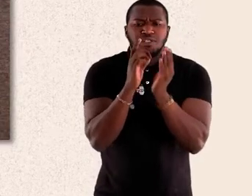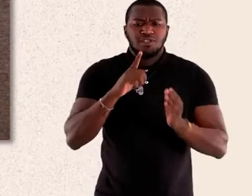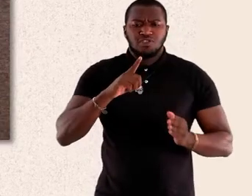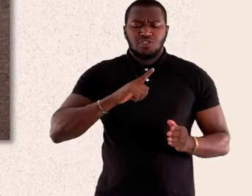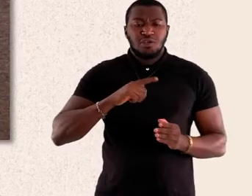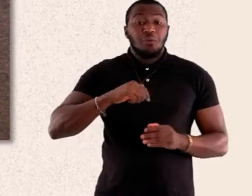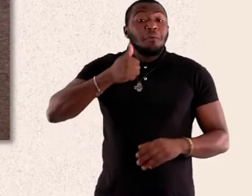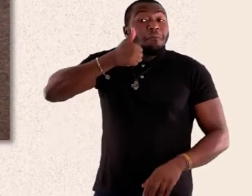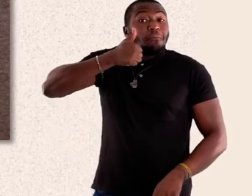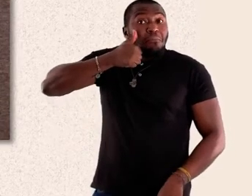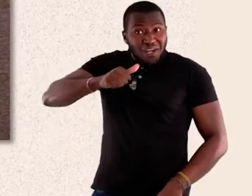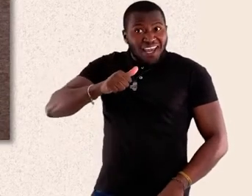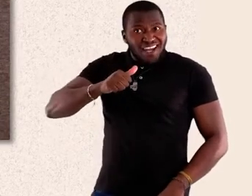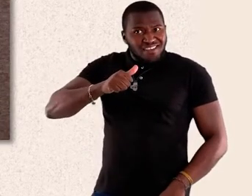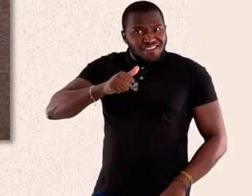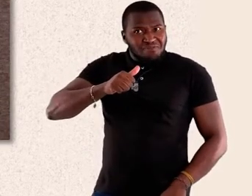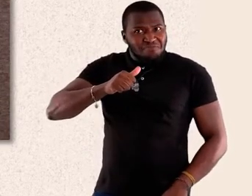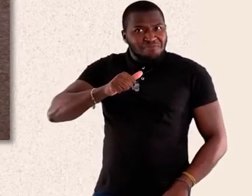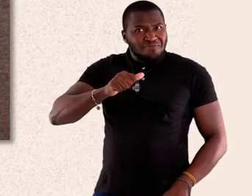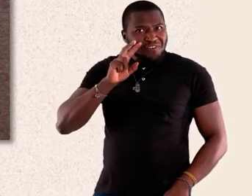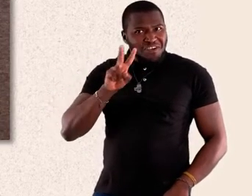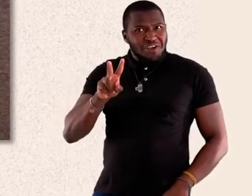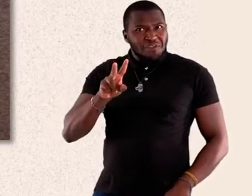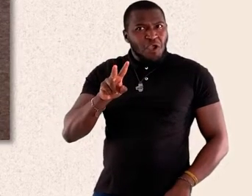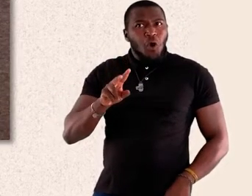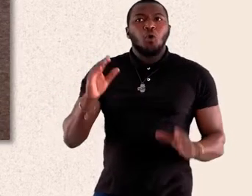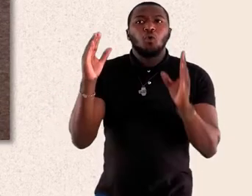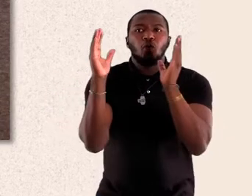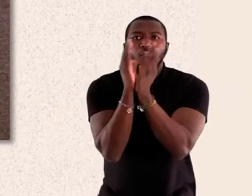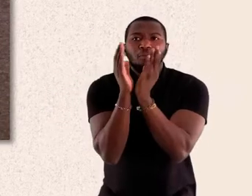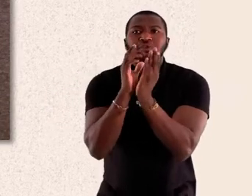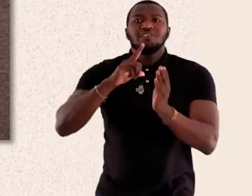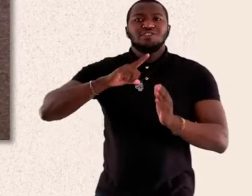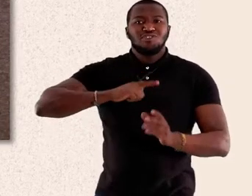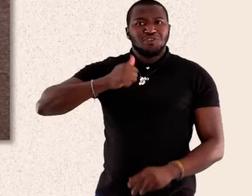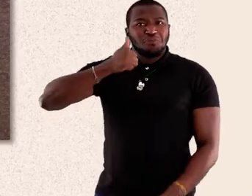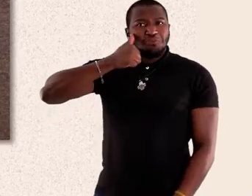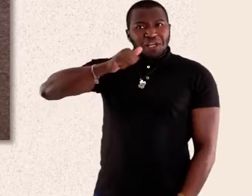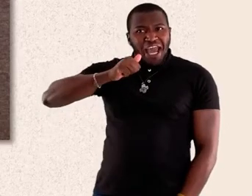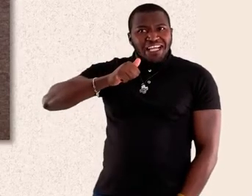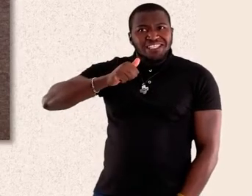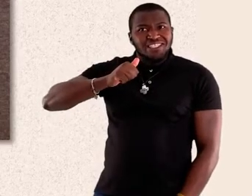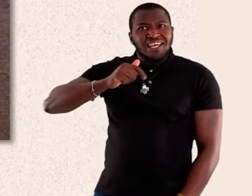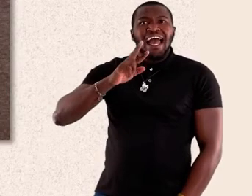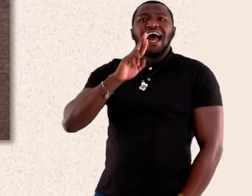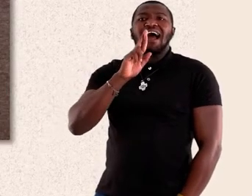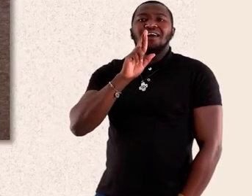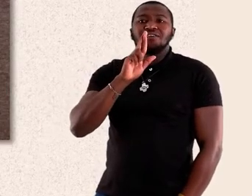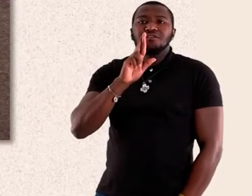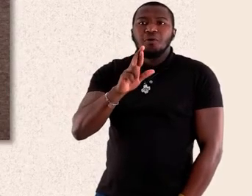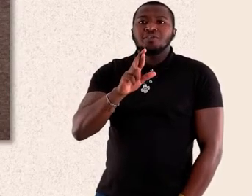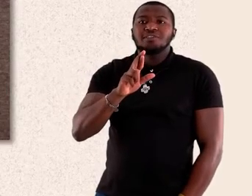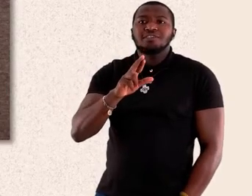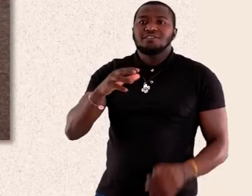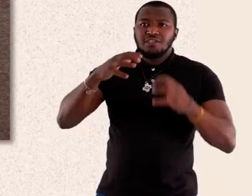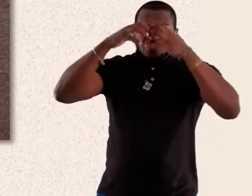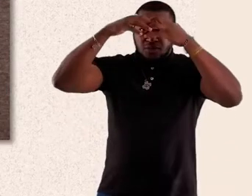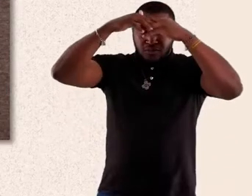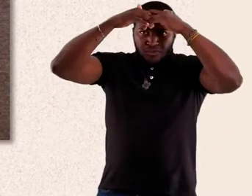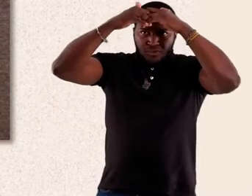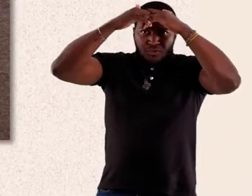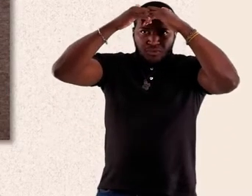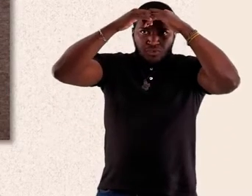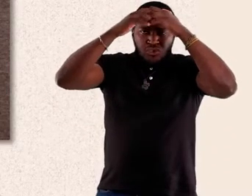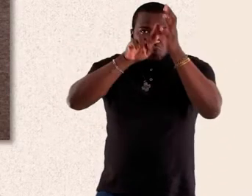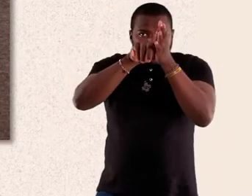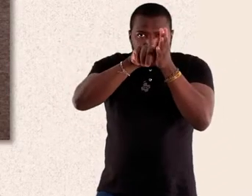mulheres e há os resultados eram não só resultados melhores